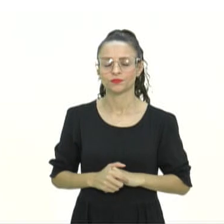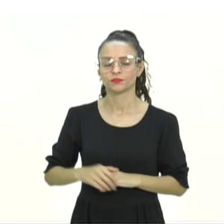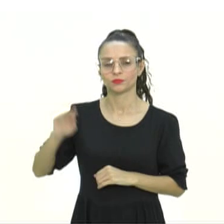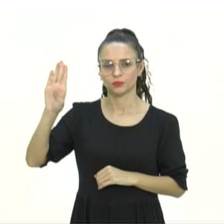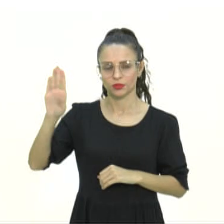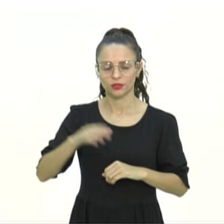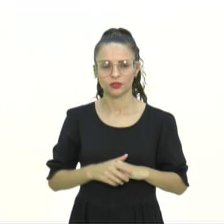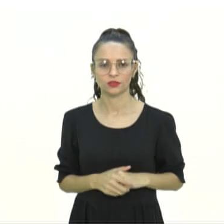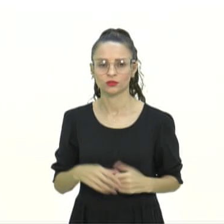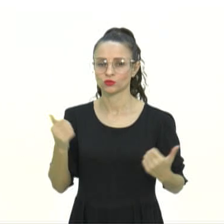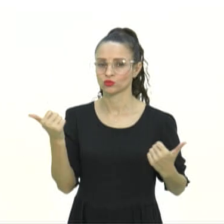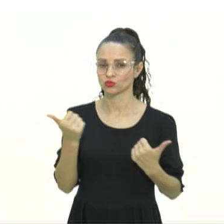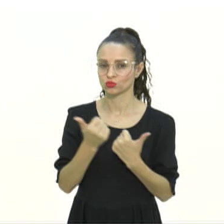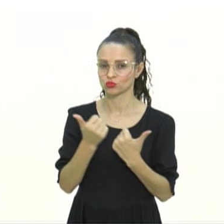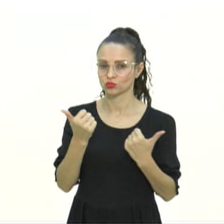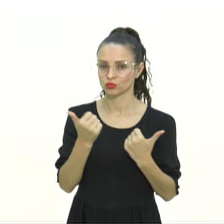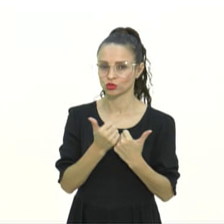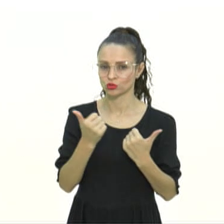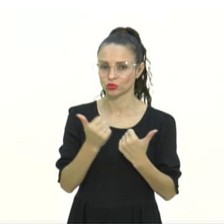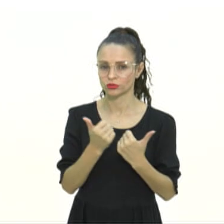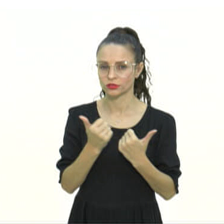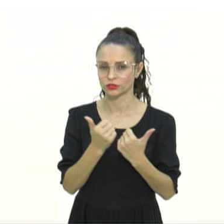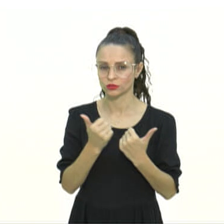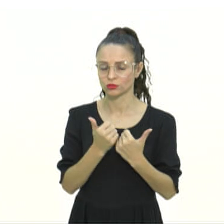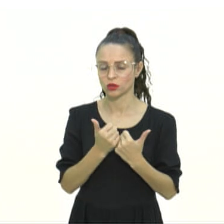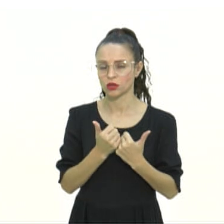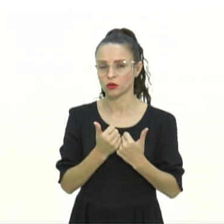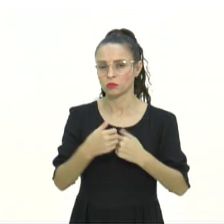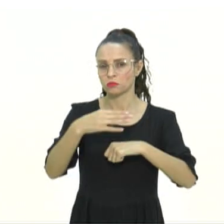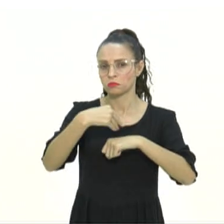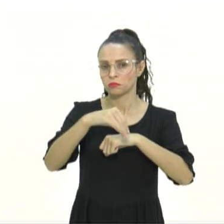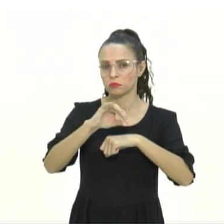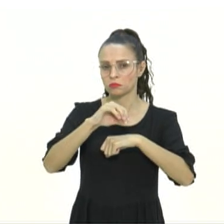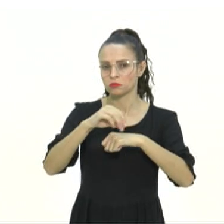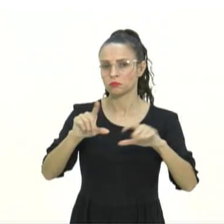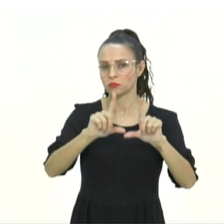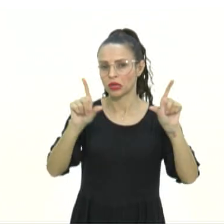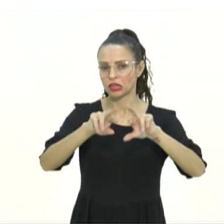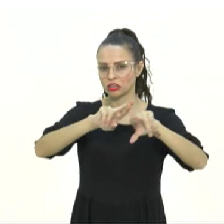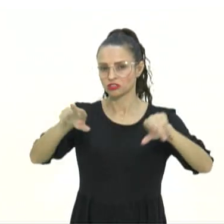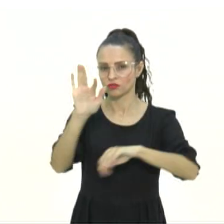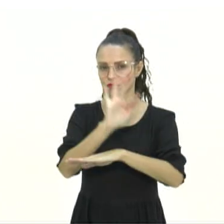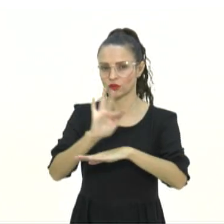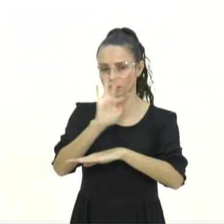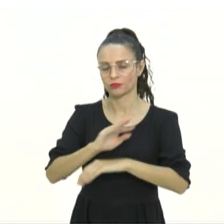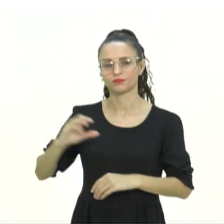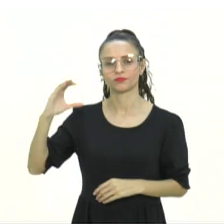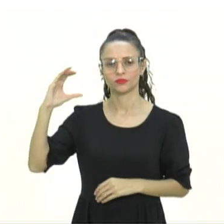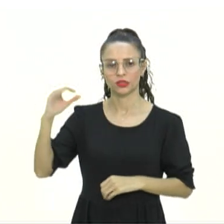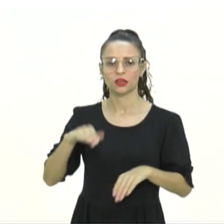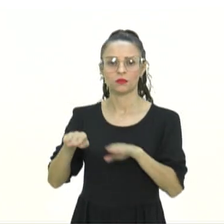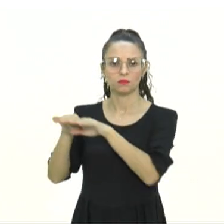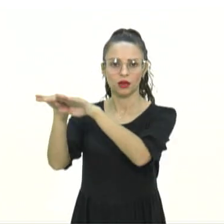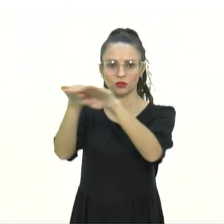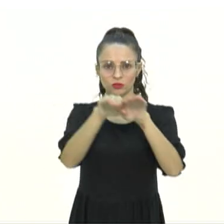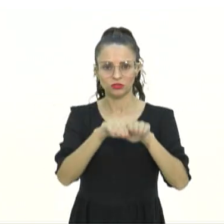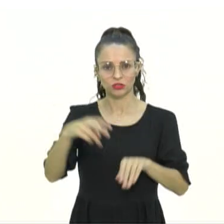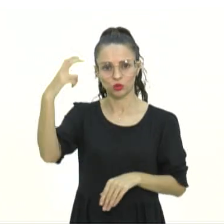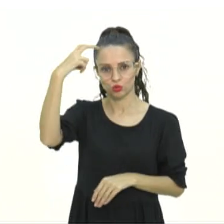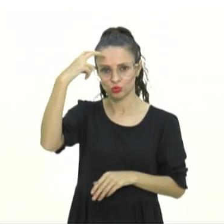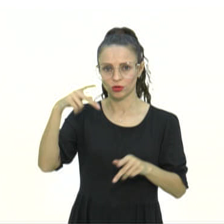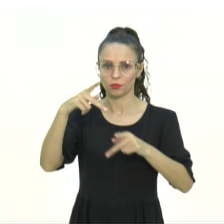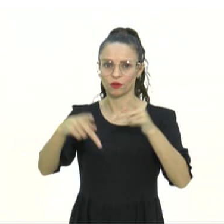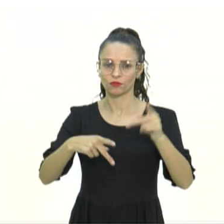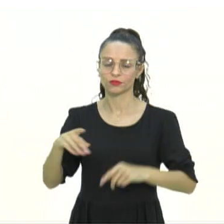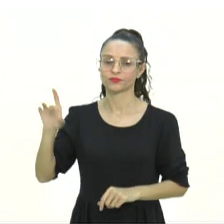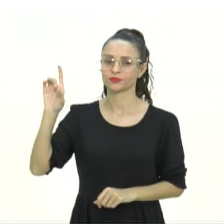B, a substituição da mídia formal? Letra C, padronização da cultura dos povos?